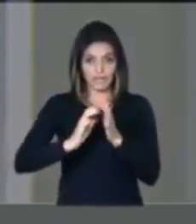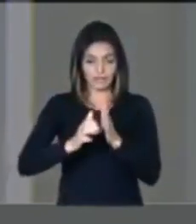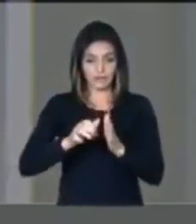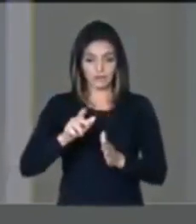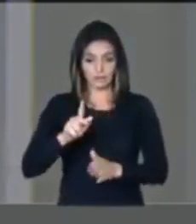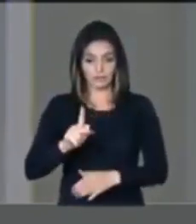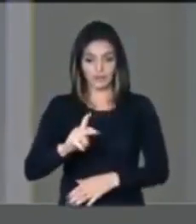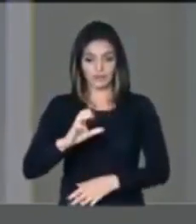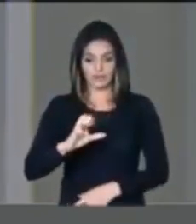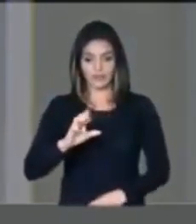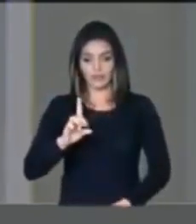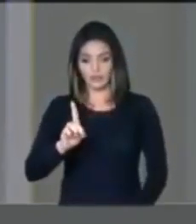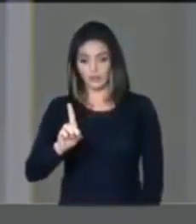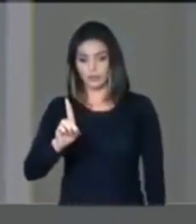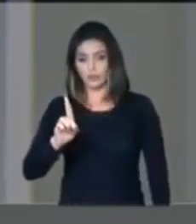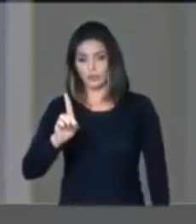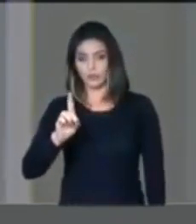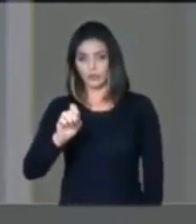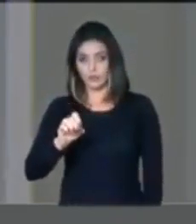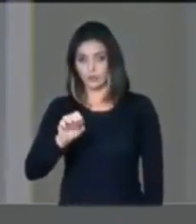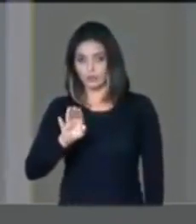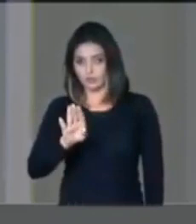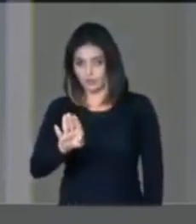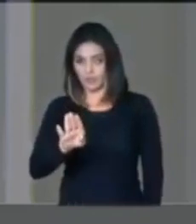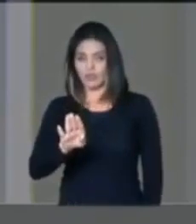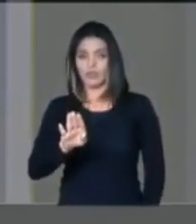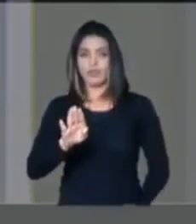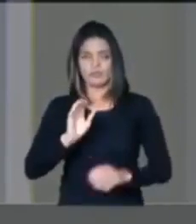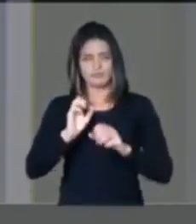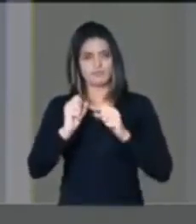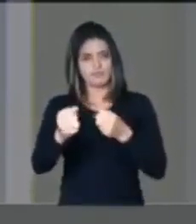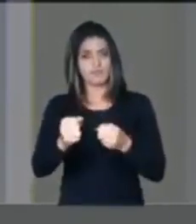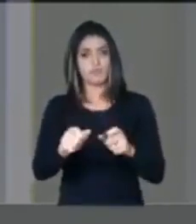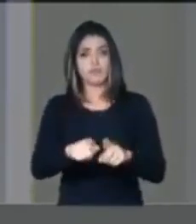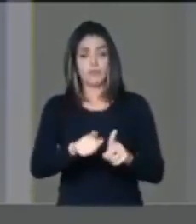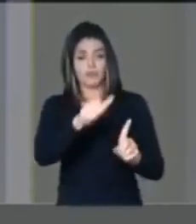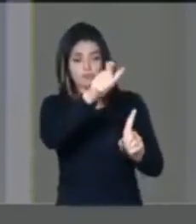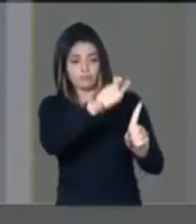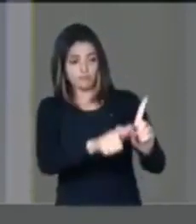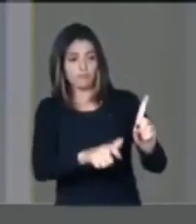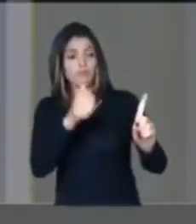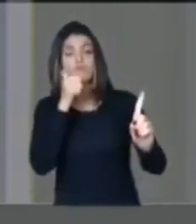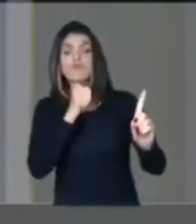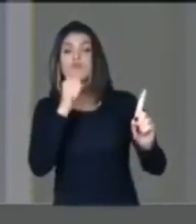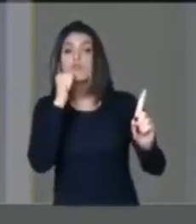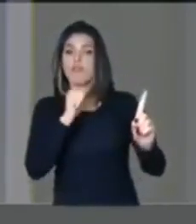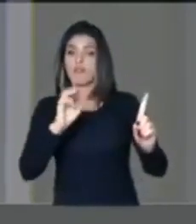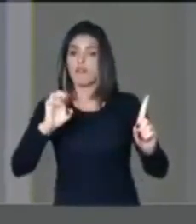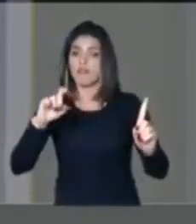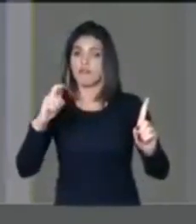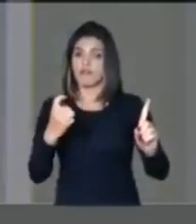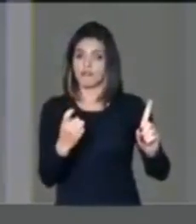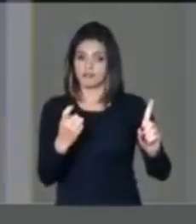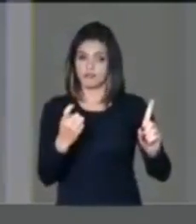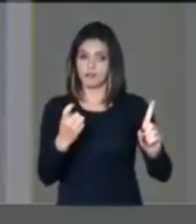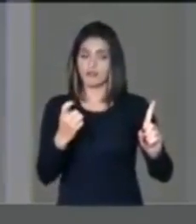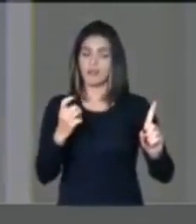PCdoB, e também de uma figura política mulher, que é a ex-deputada Manuela